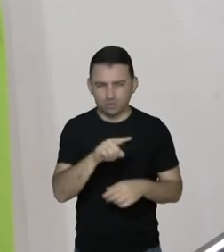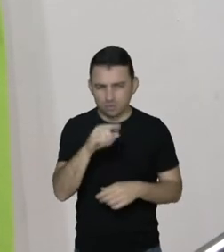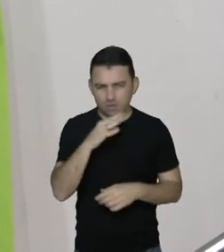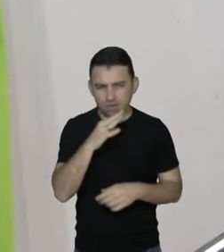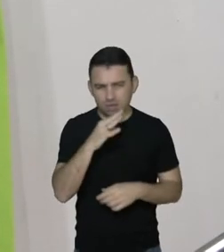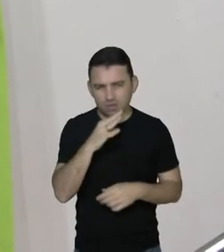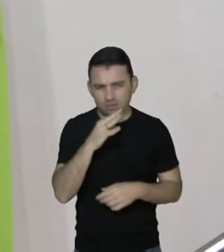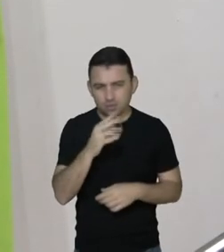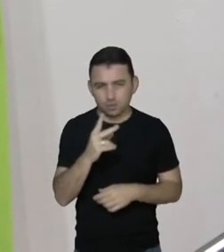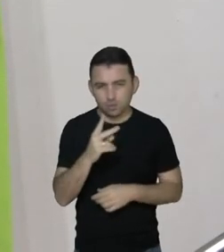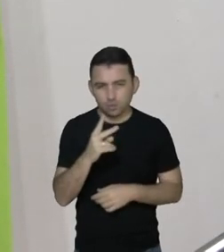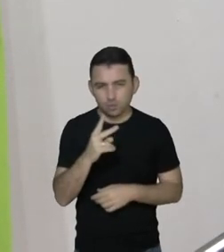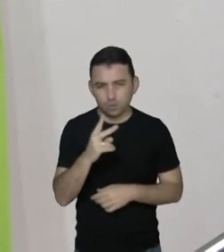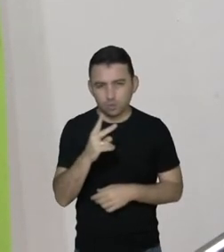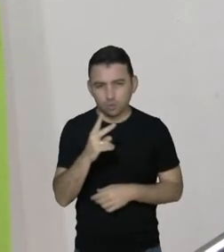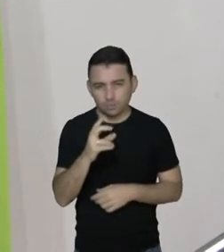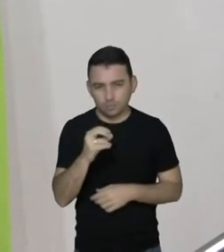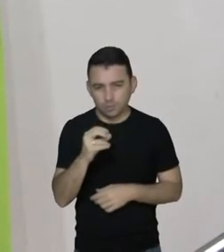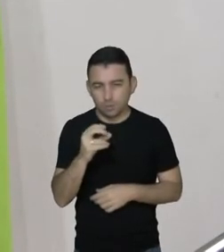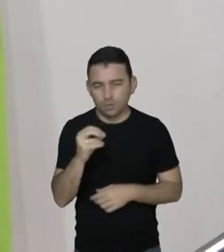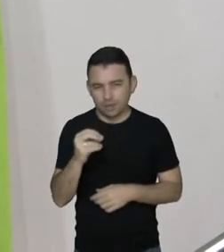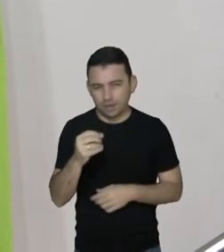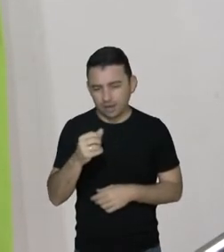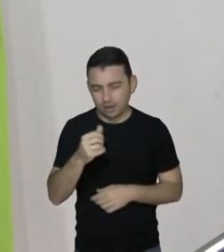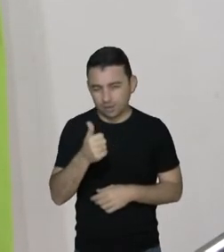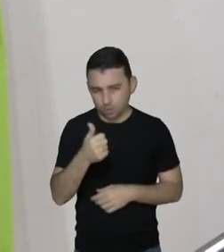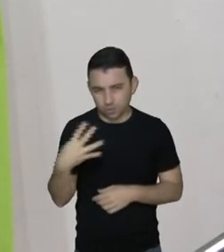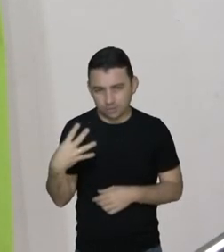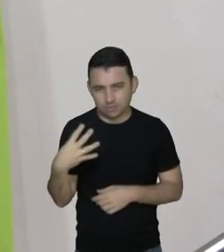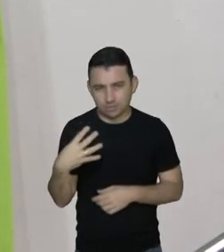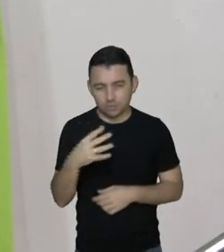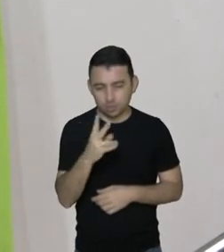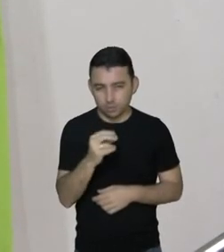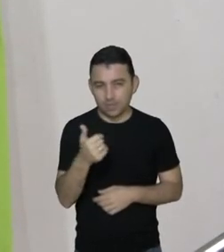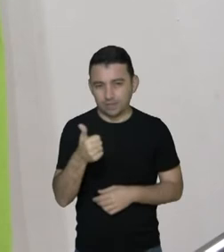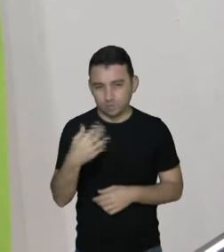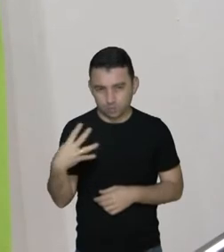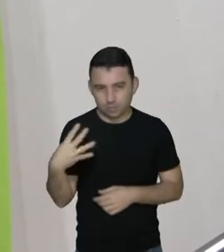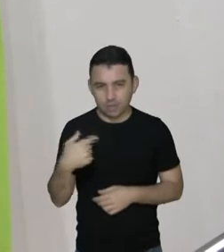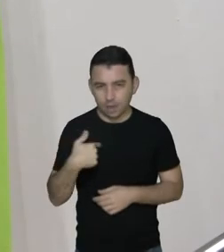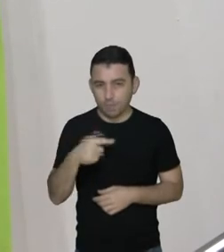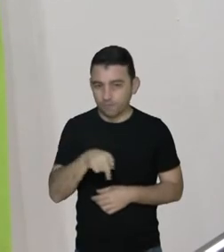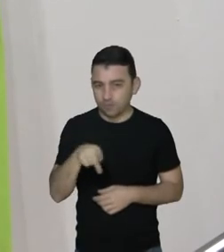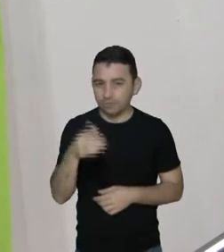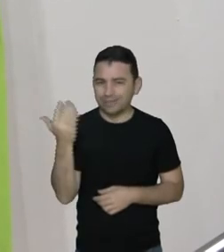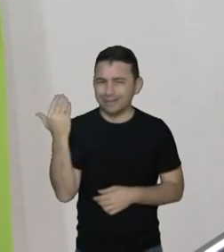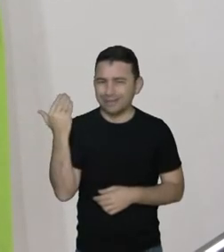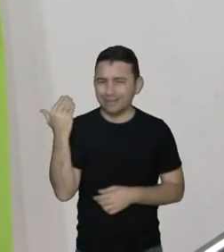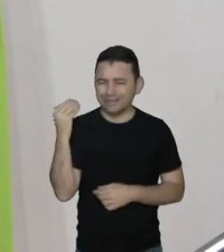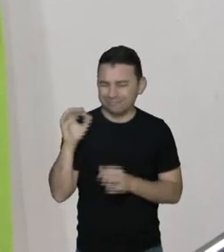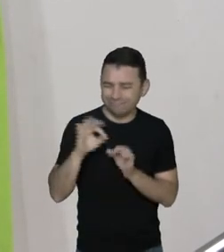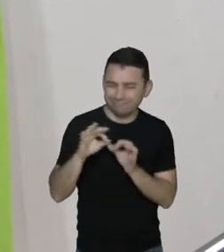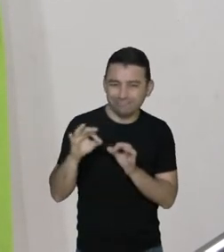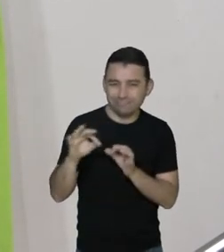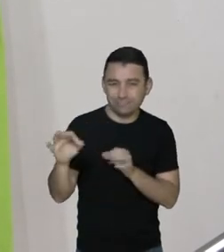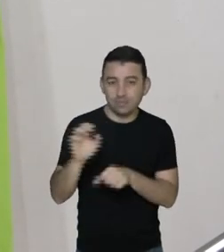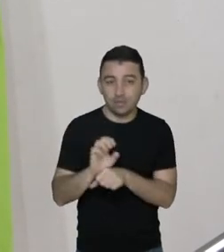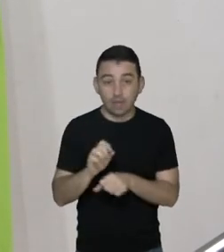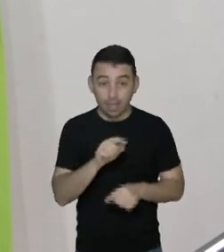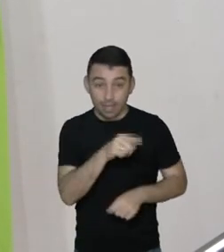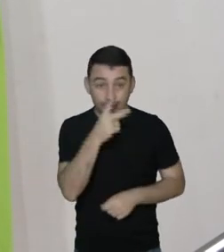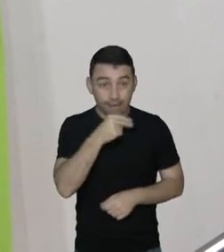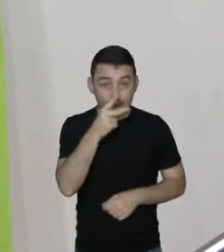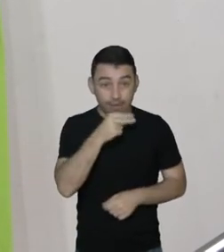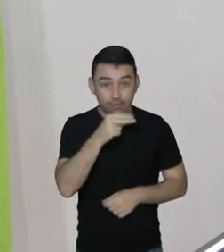em 2014, eu não era deputada ainda, era professora lá no interior do estado, o deputado Kennedy sempre foi